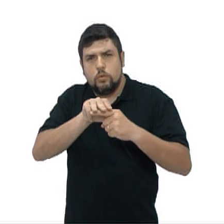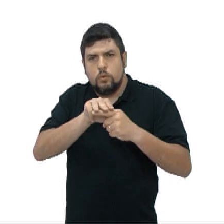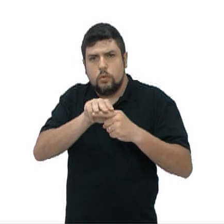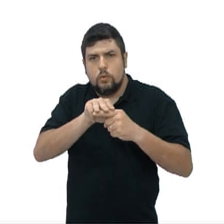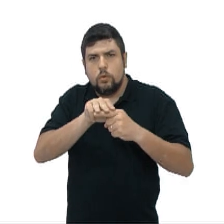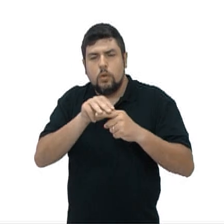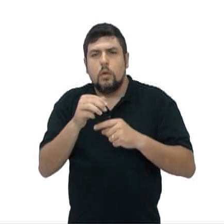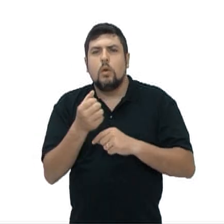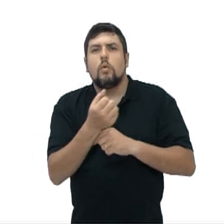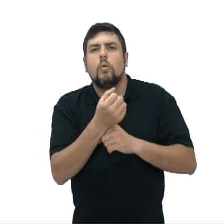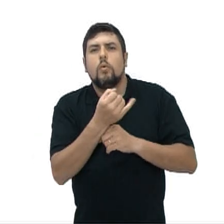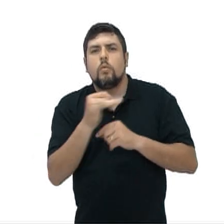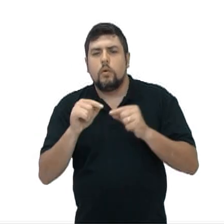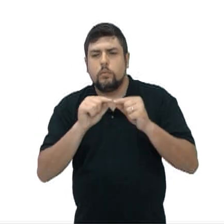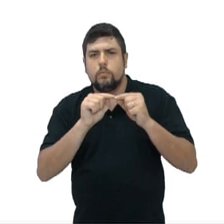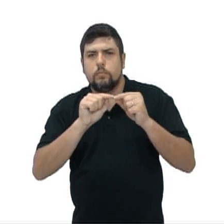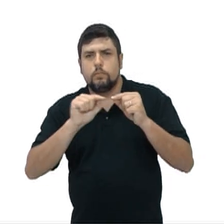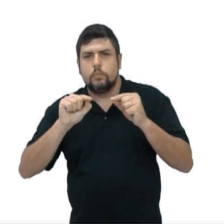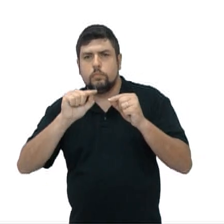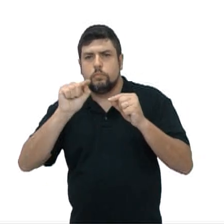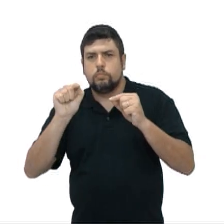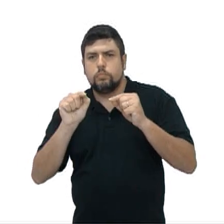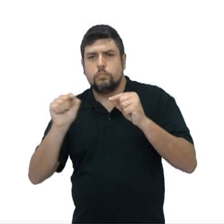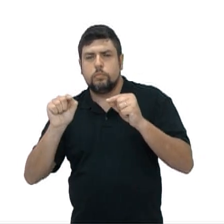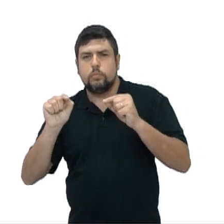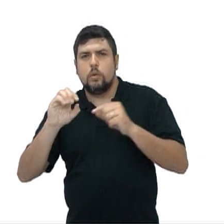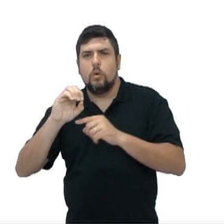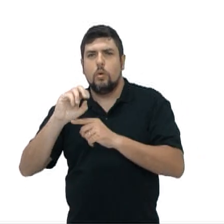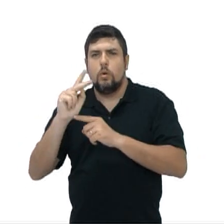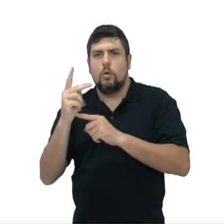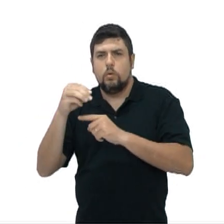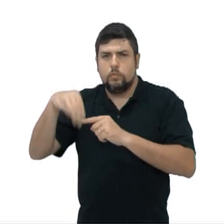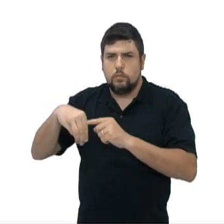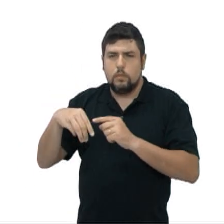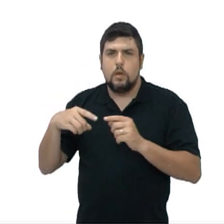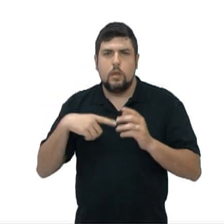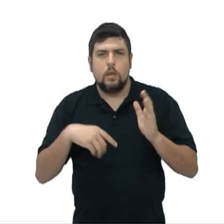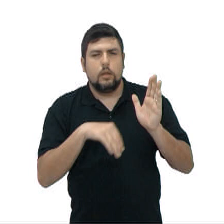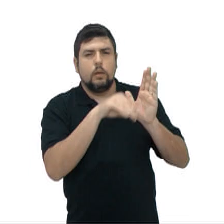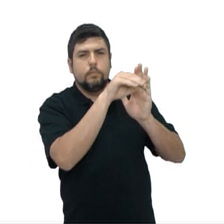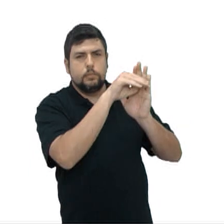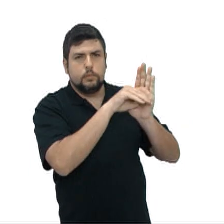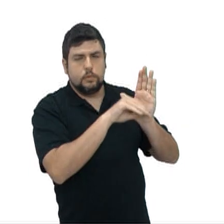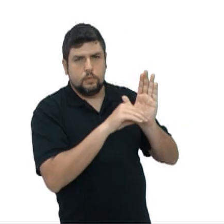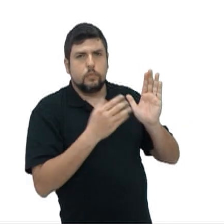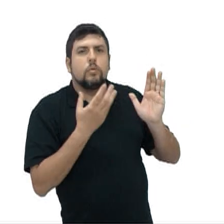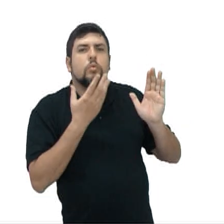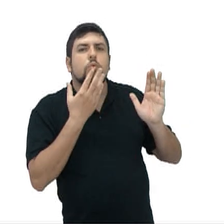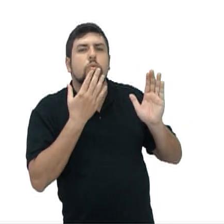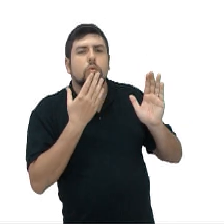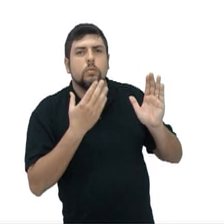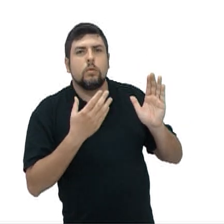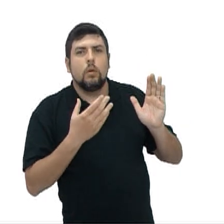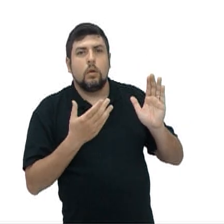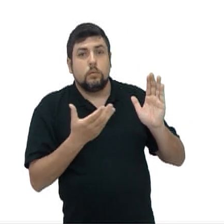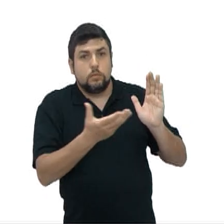quantidade ali de ohms, né, que cada um ali tem, né? No caso, existe uma tabela de cores, né? Pelas cores, né, você